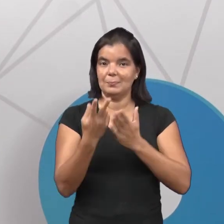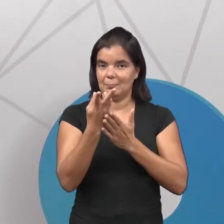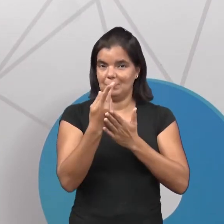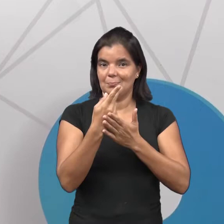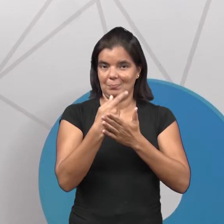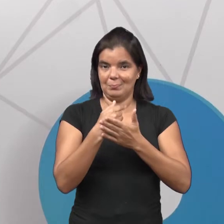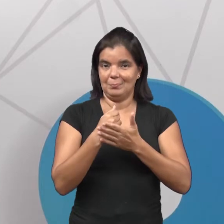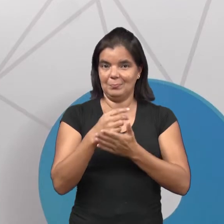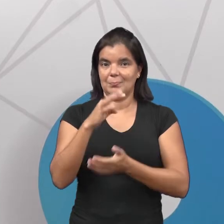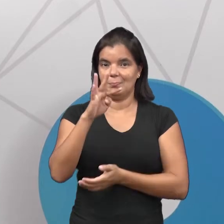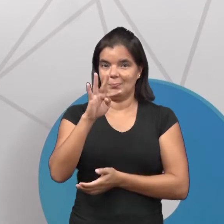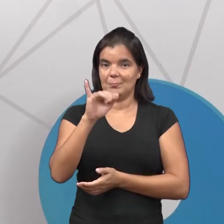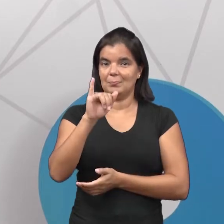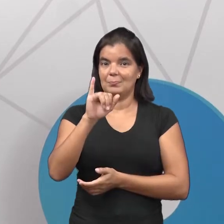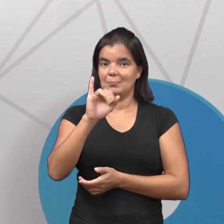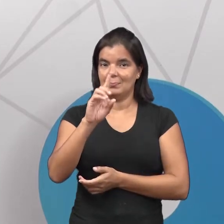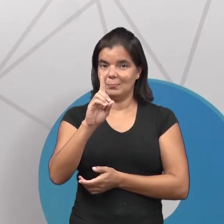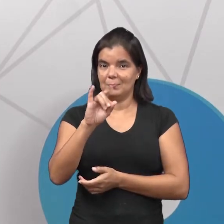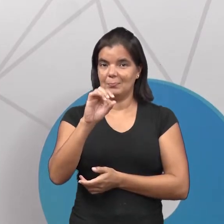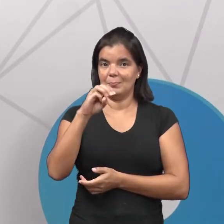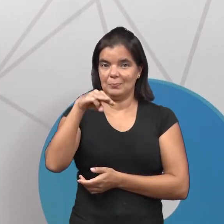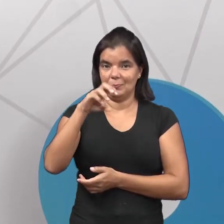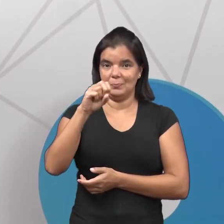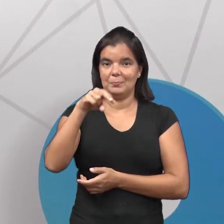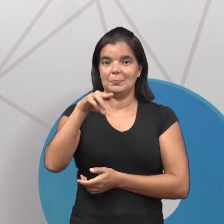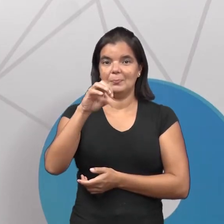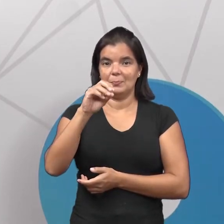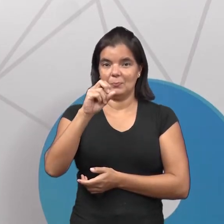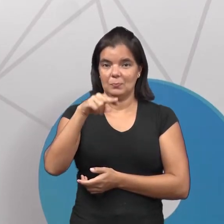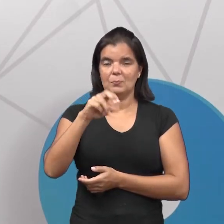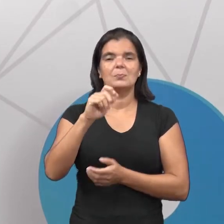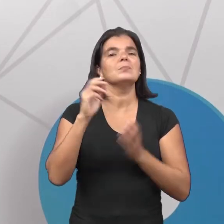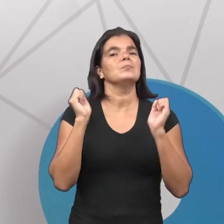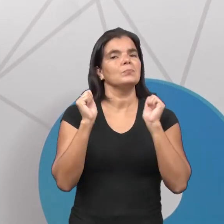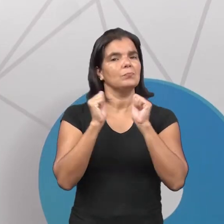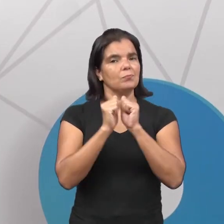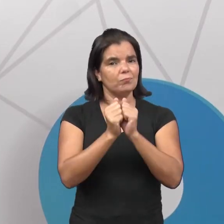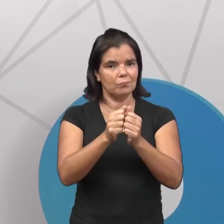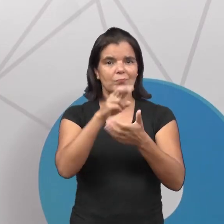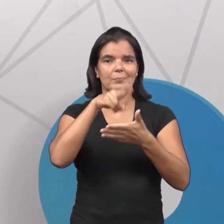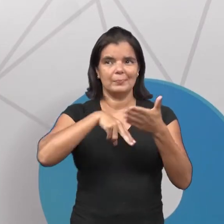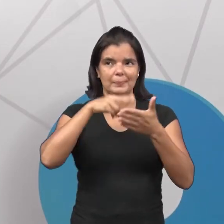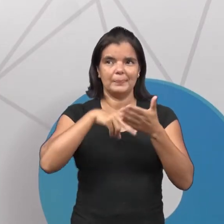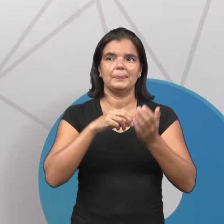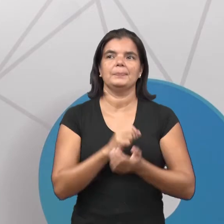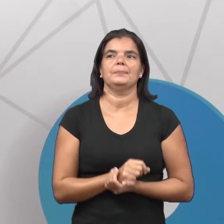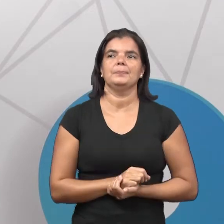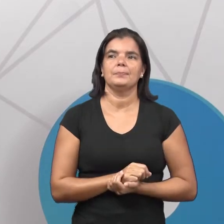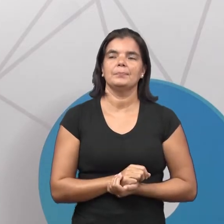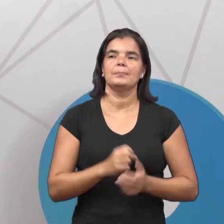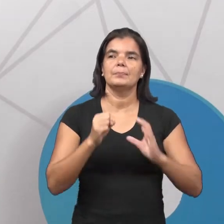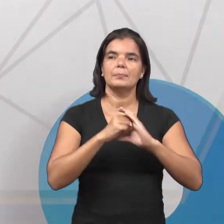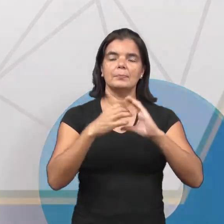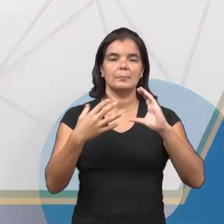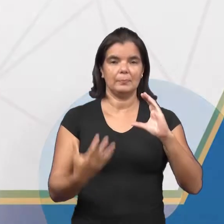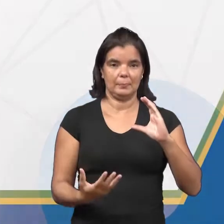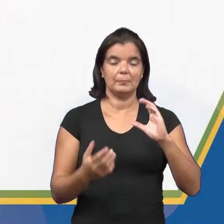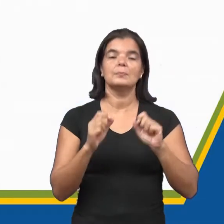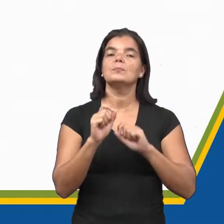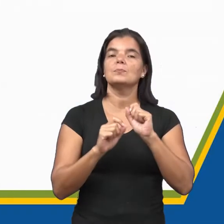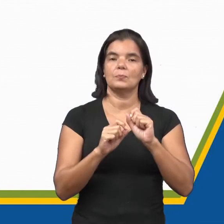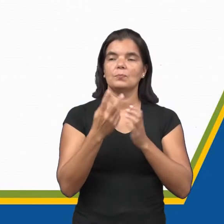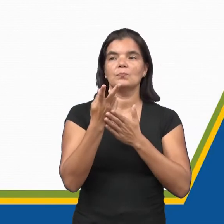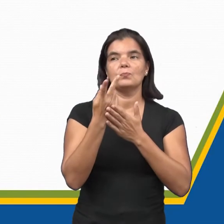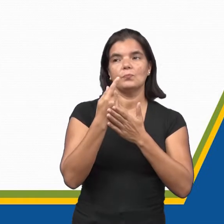arte tridimensionais? Nós vamos ler juntos também, porque são vários tópicos. Vamos lá? A obra de